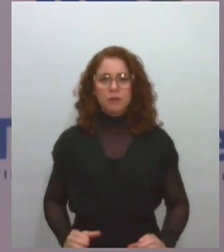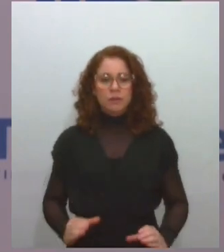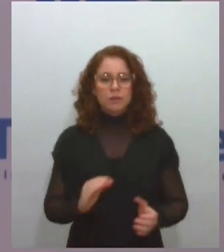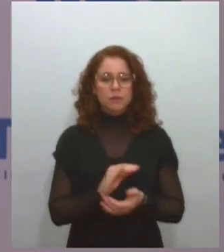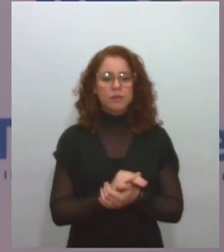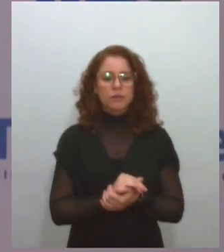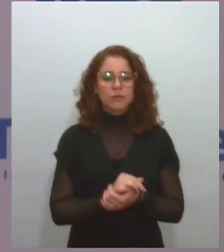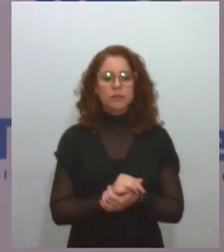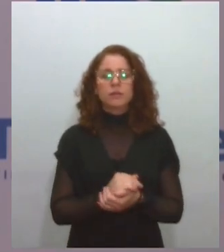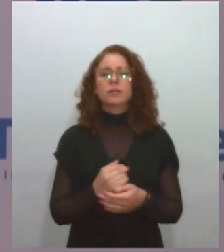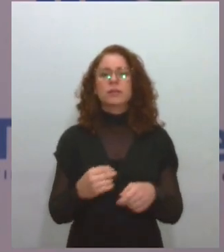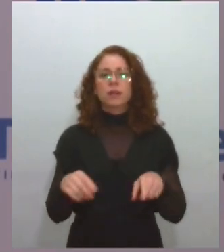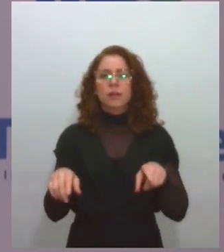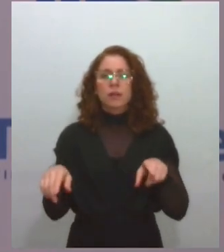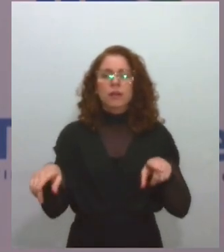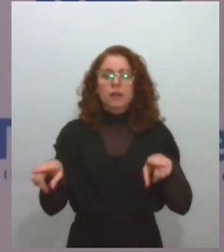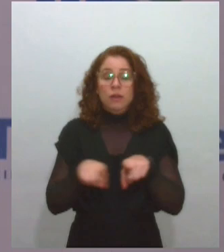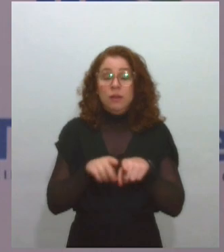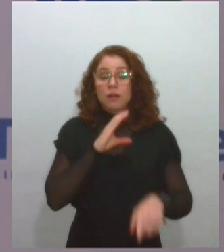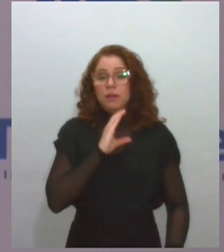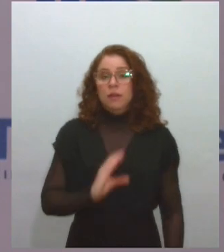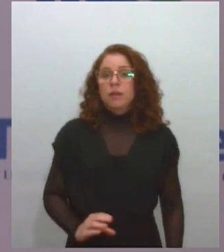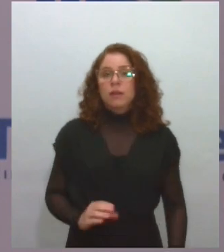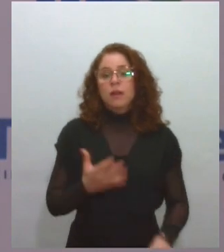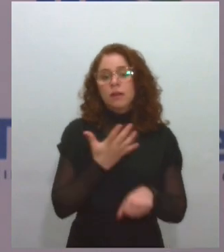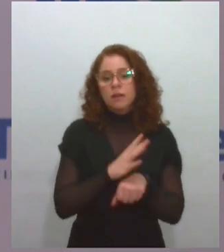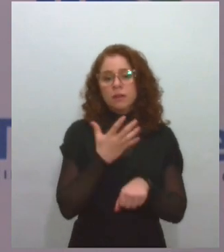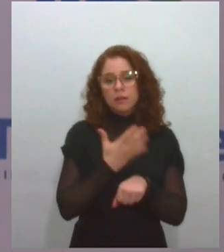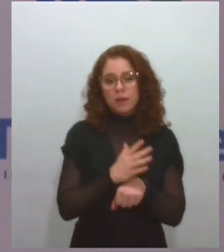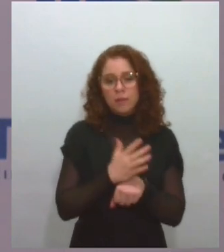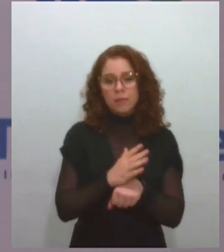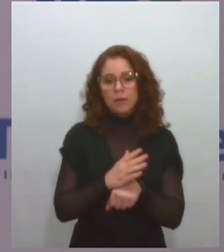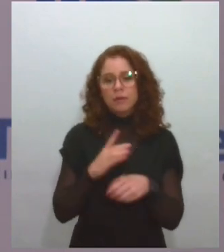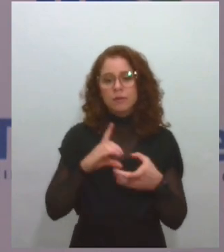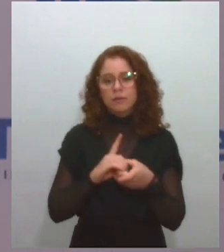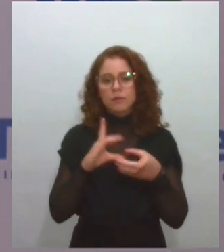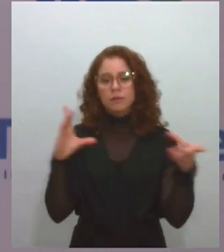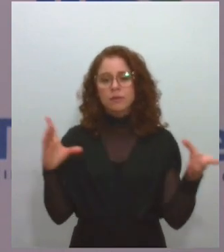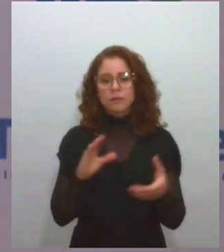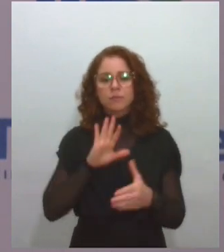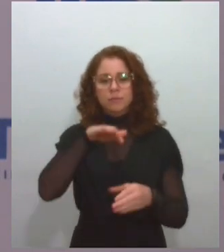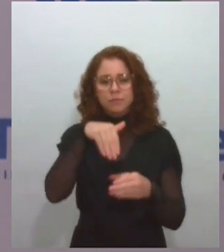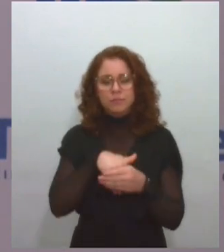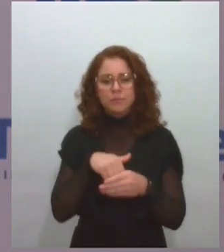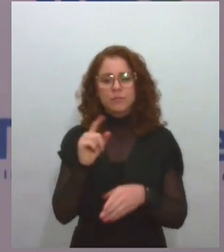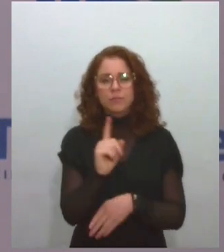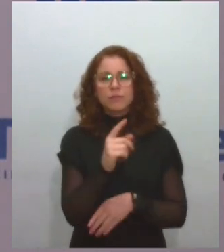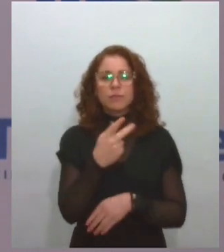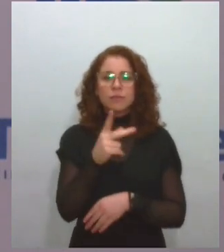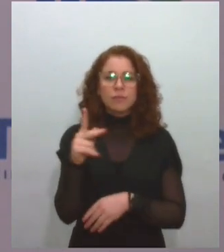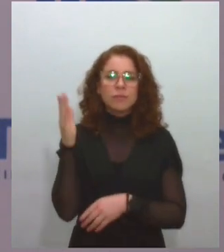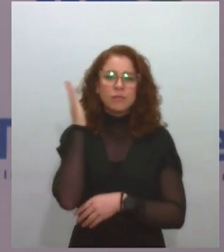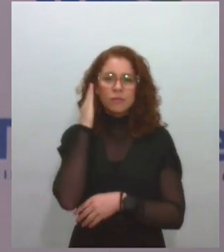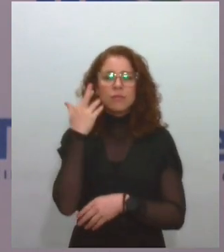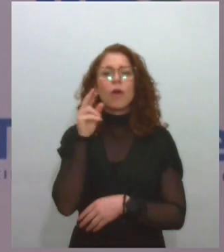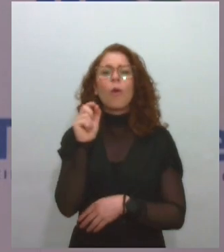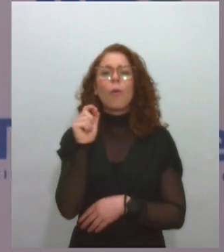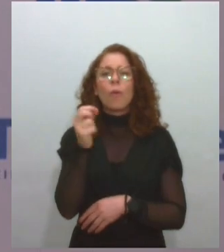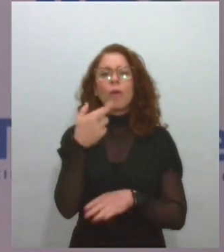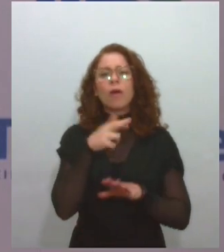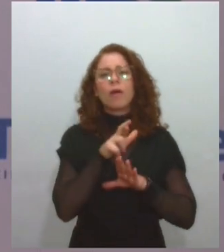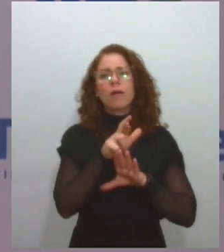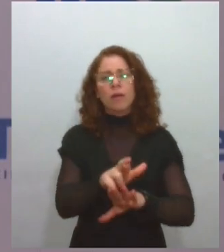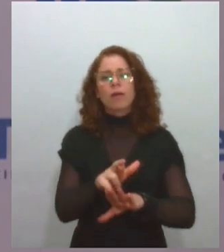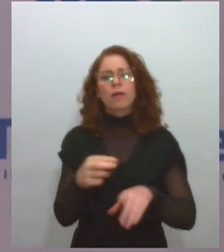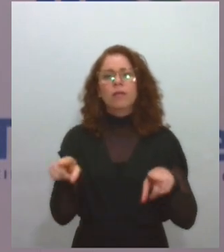a sua teoria a prática da democracia, que é de eleição. Eles entenderam o que é representação, eles entenderam a importância